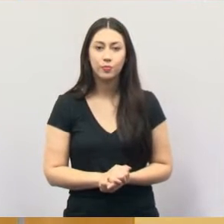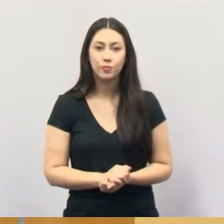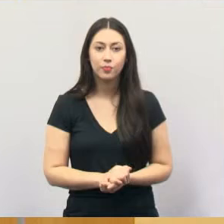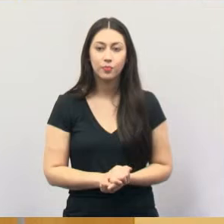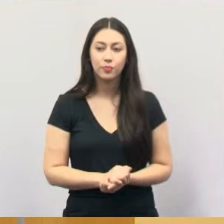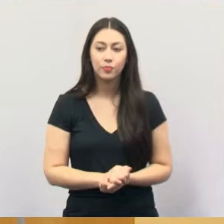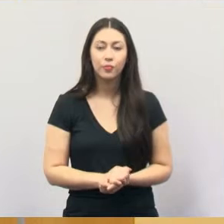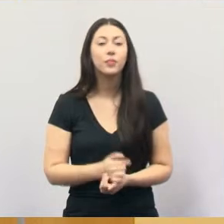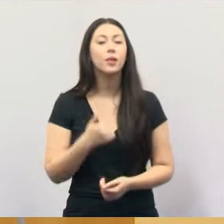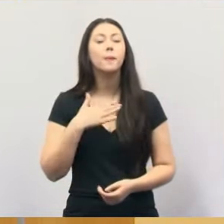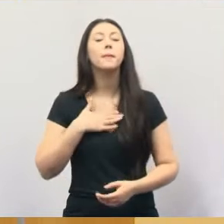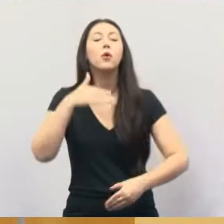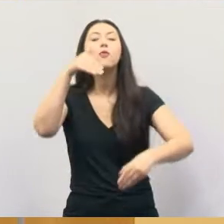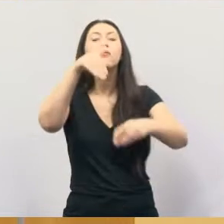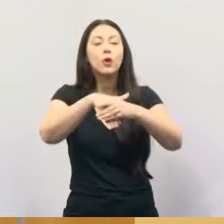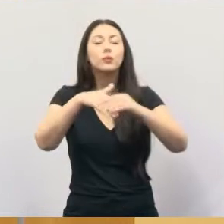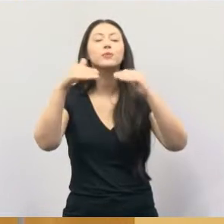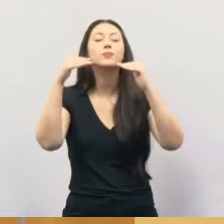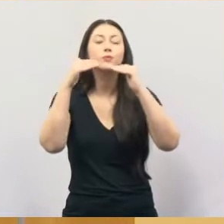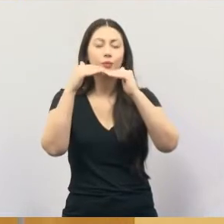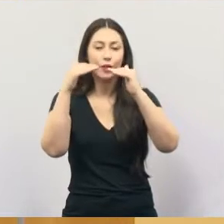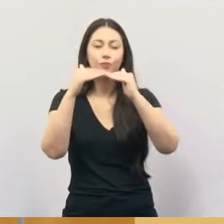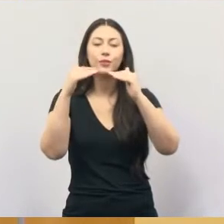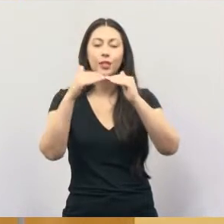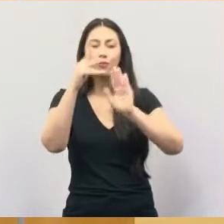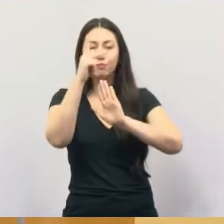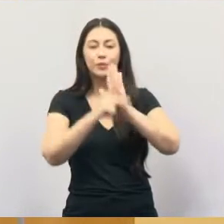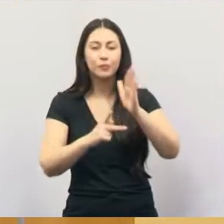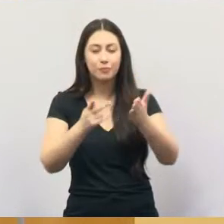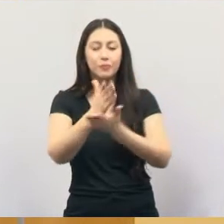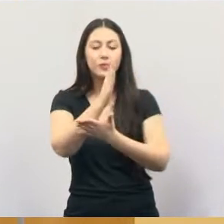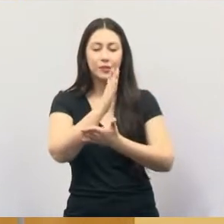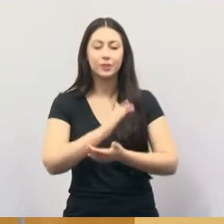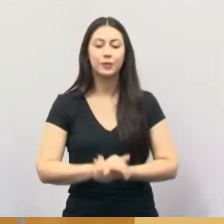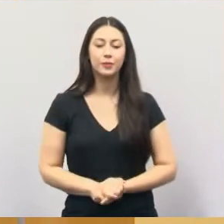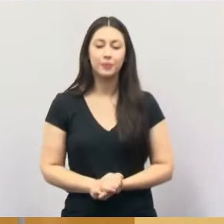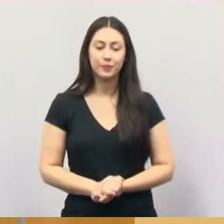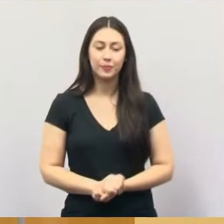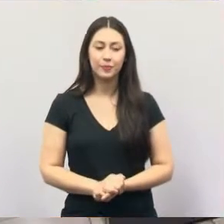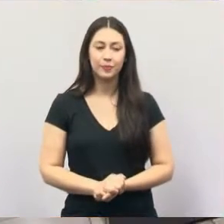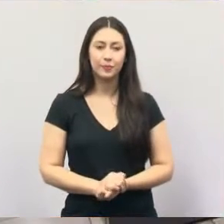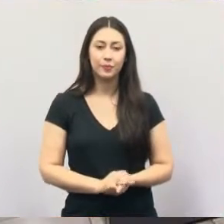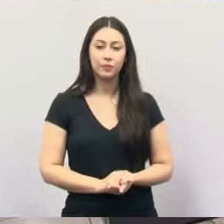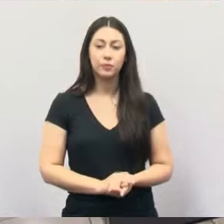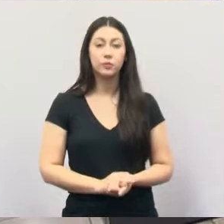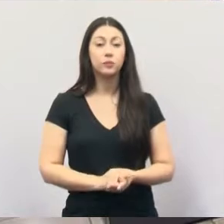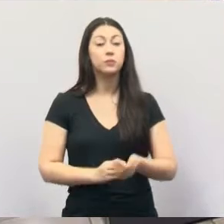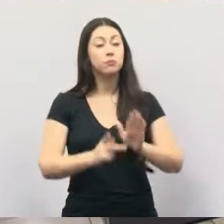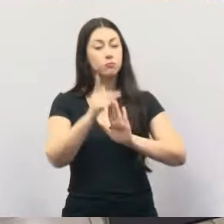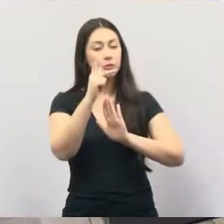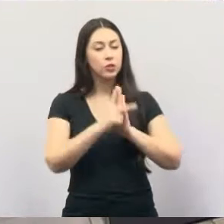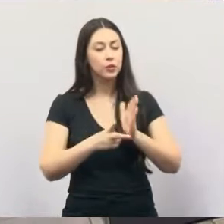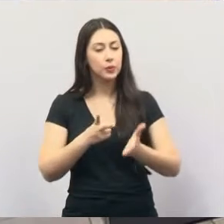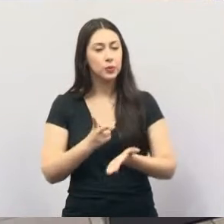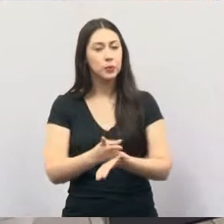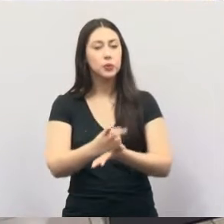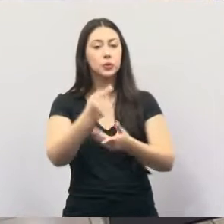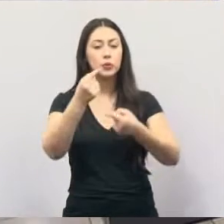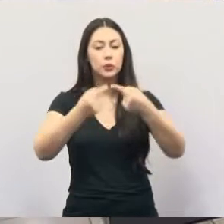aí meu voto que será favorável à aprovação desse projeto. O projeto continua em